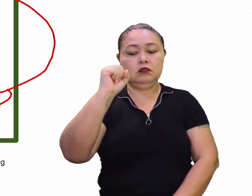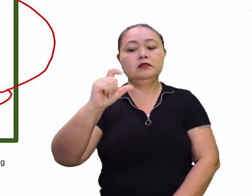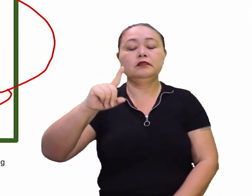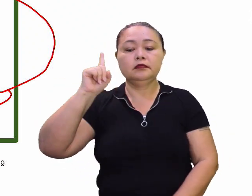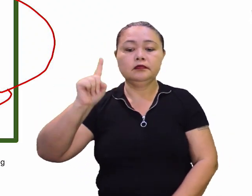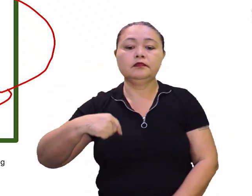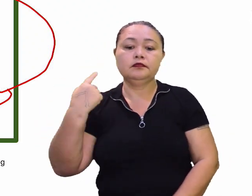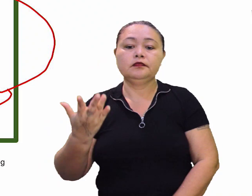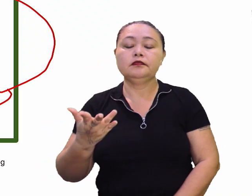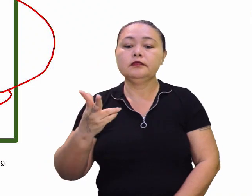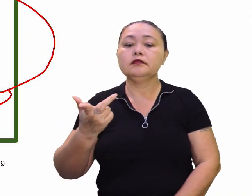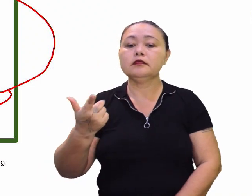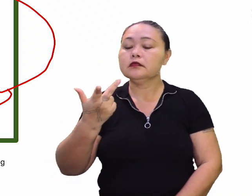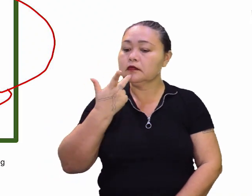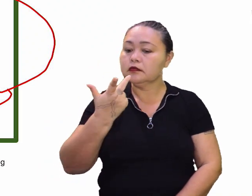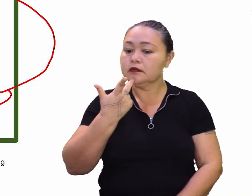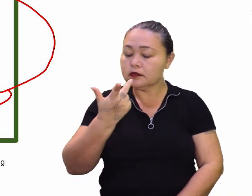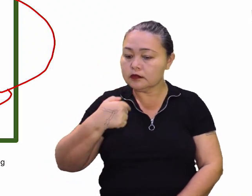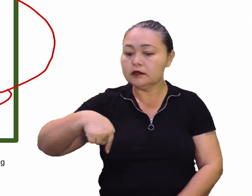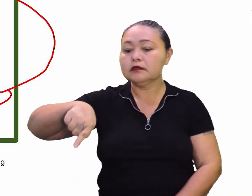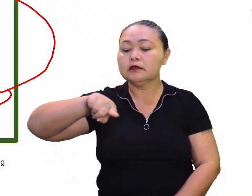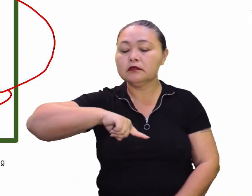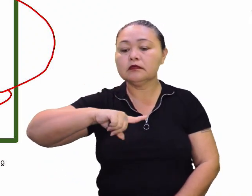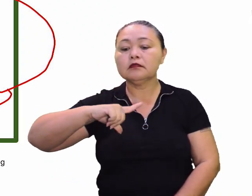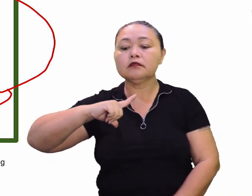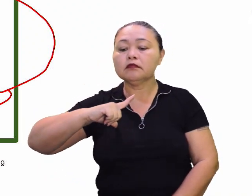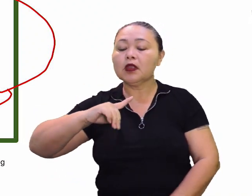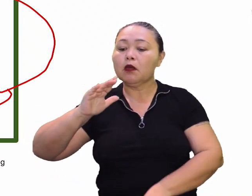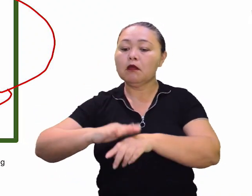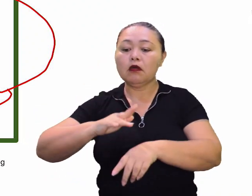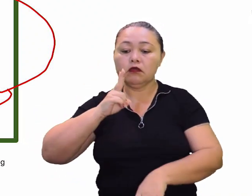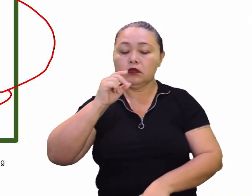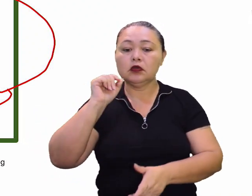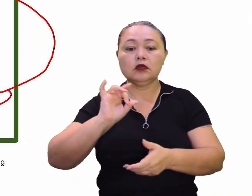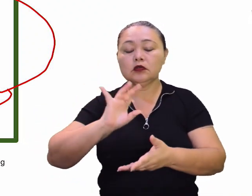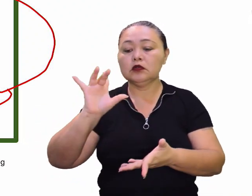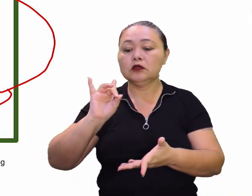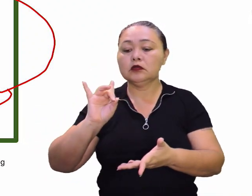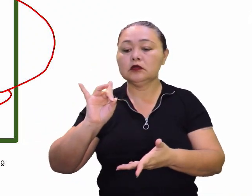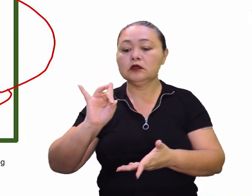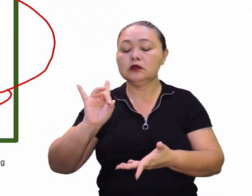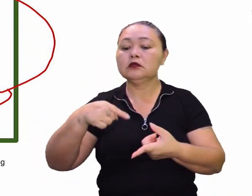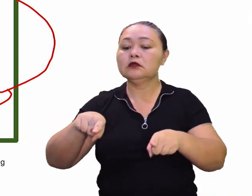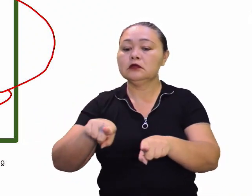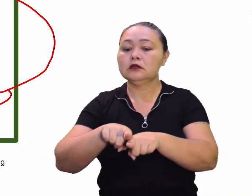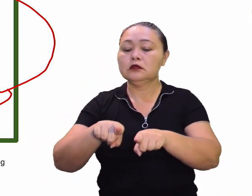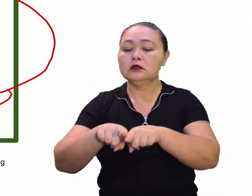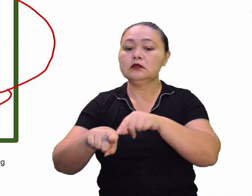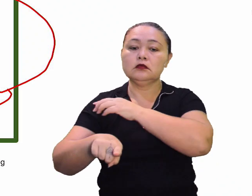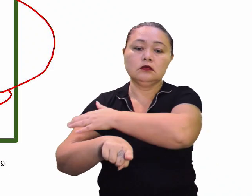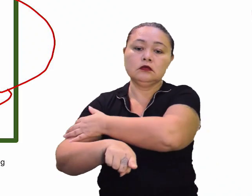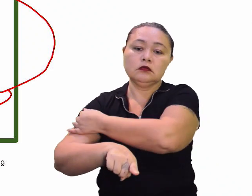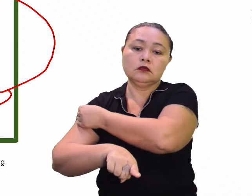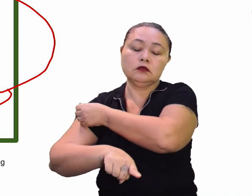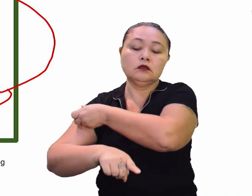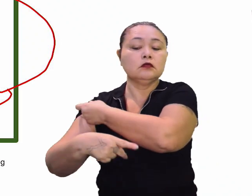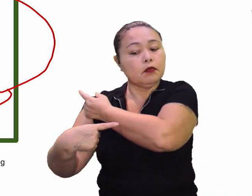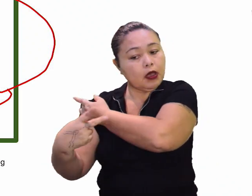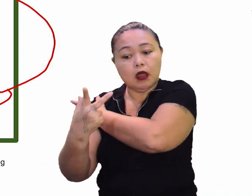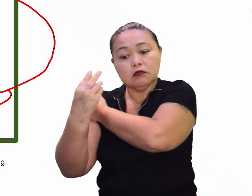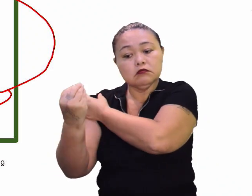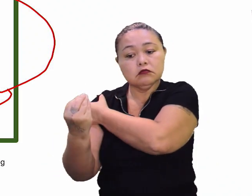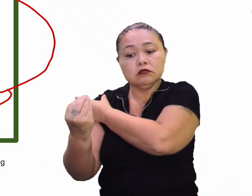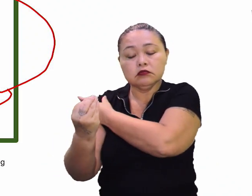forte, e vale ressaltar, como você falou, né, que intensificou, não só intensificou, como uma espécie de perpetuação,